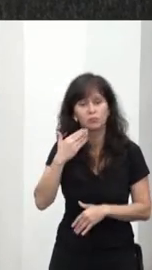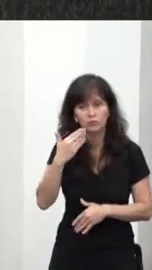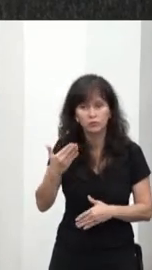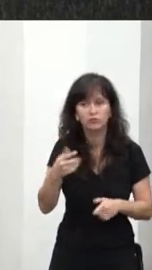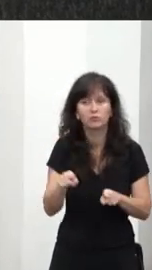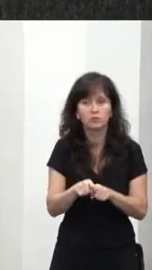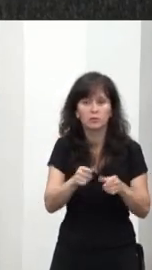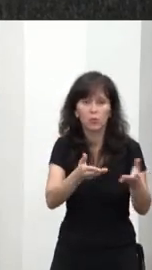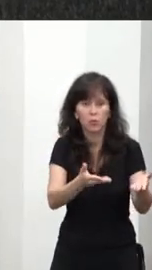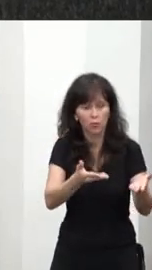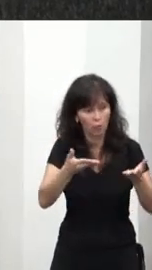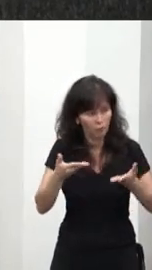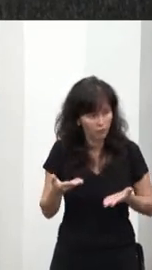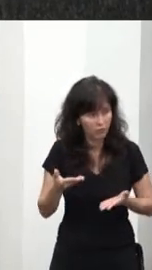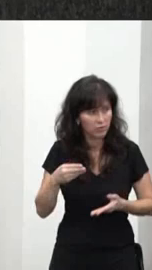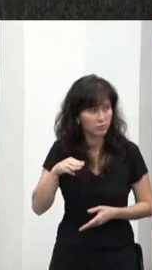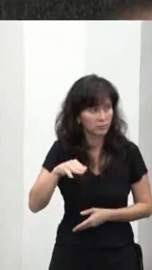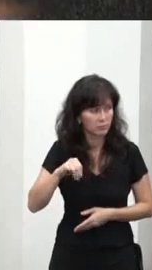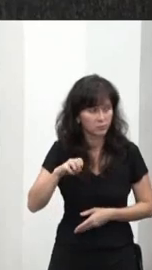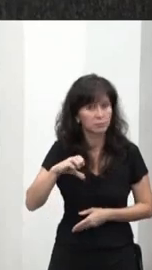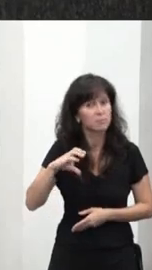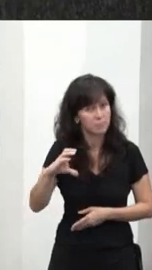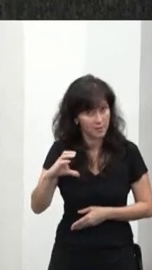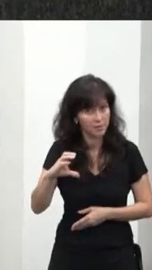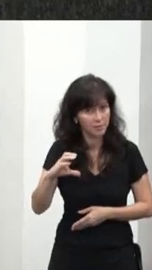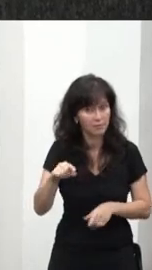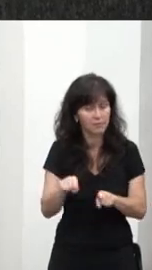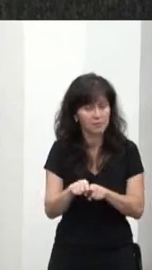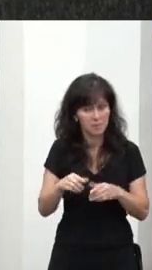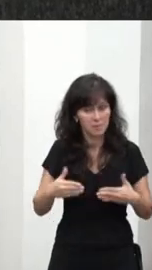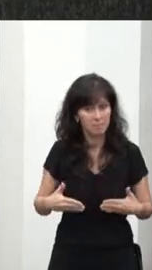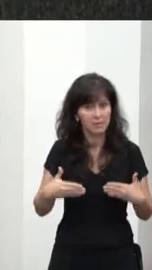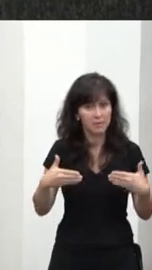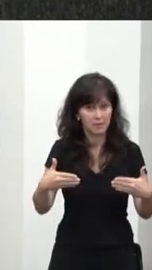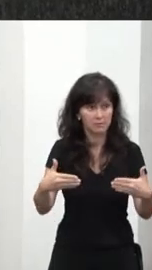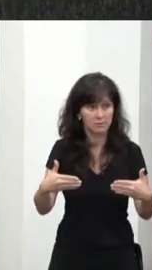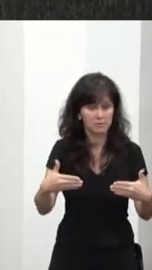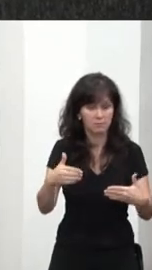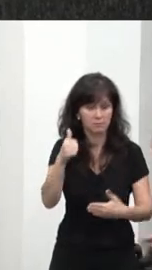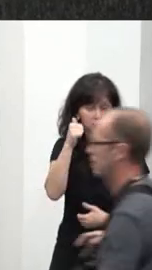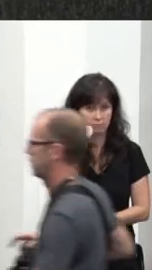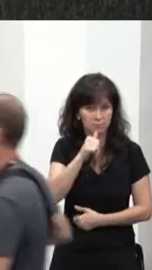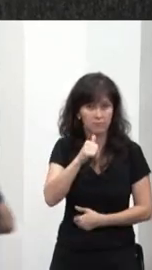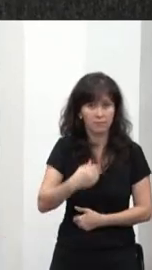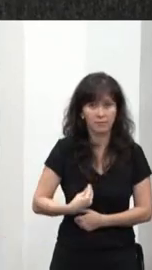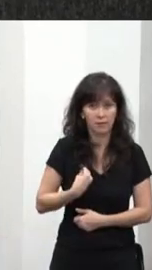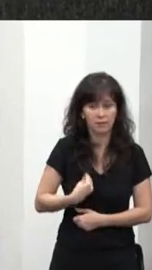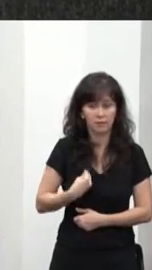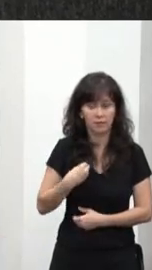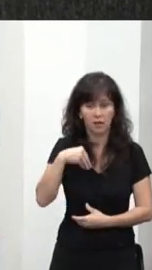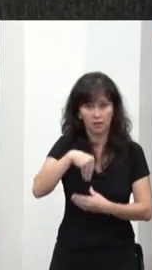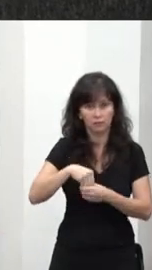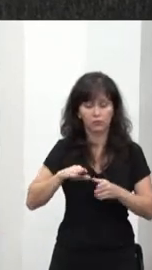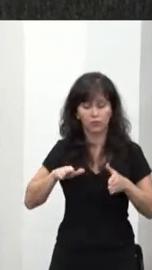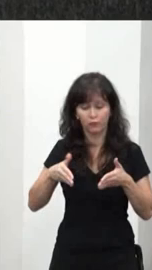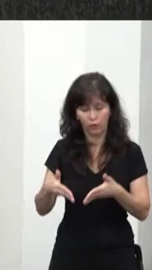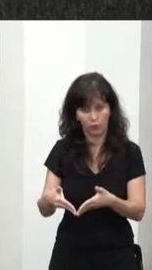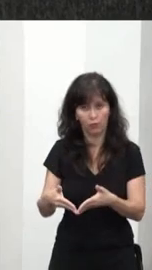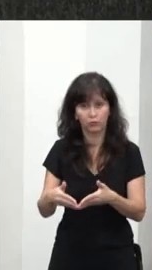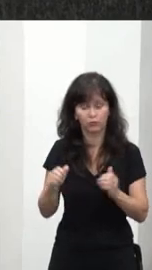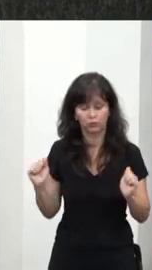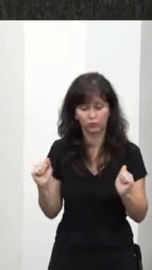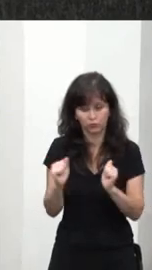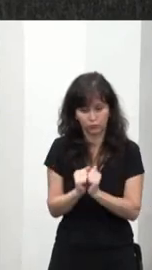convite do link da ministra para estarem lá no fórum junto com a gente porque eu acho importante é